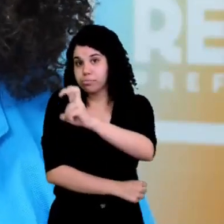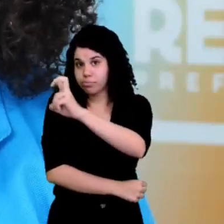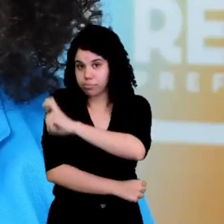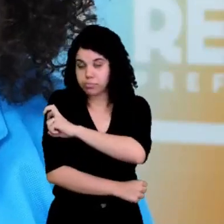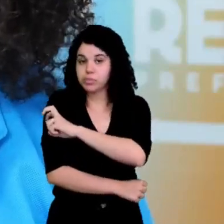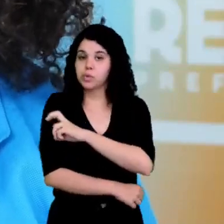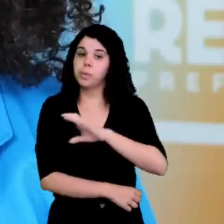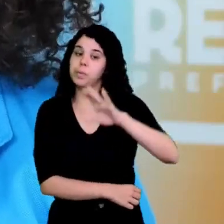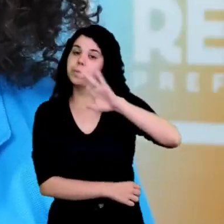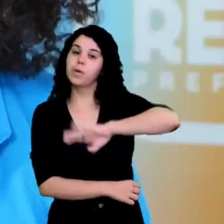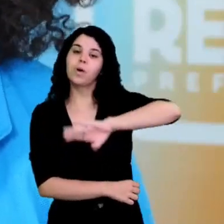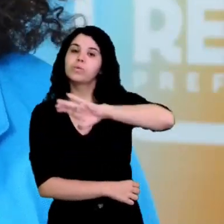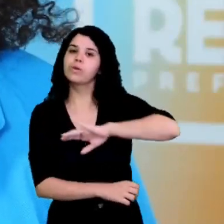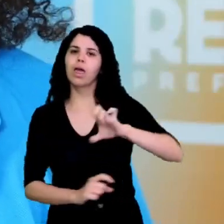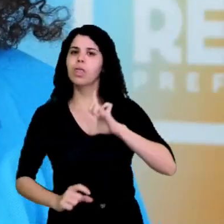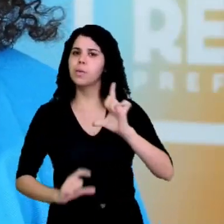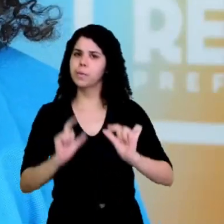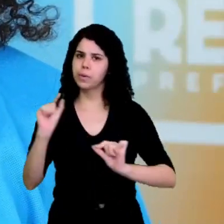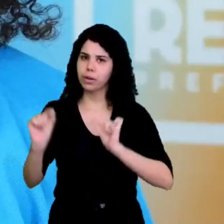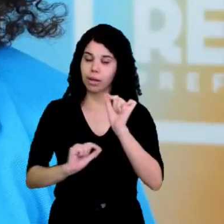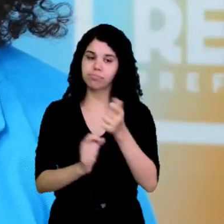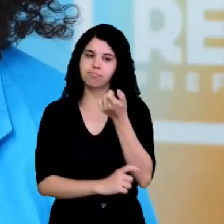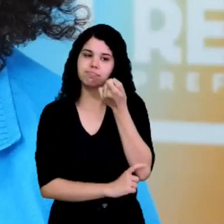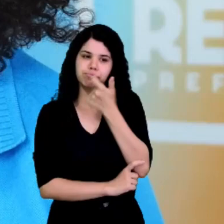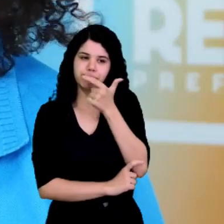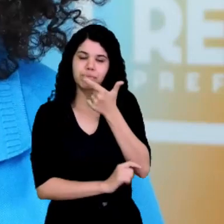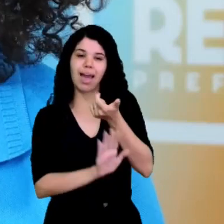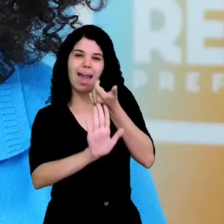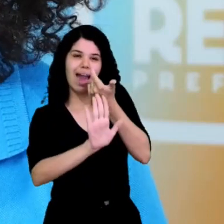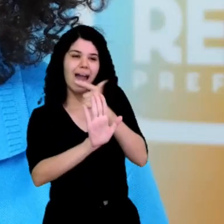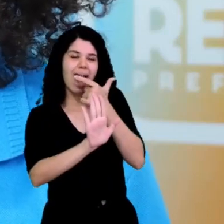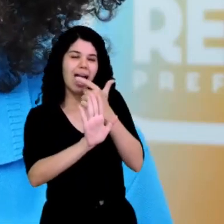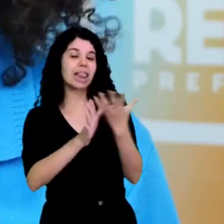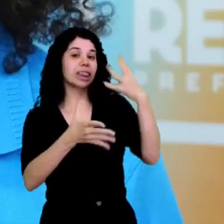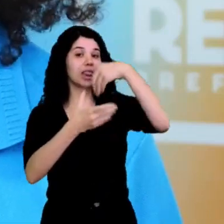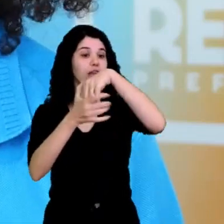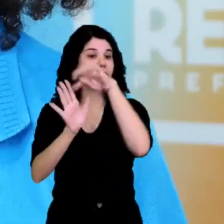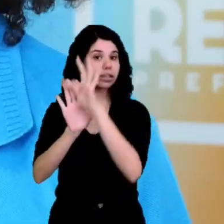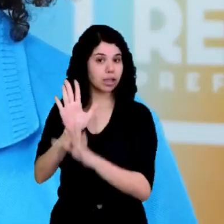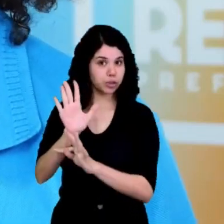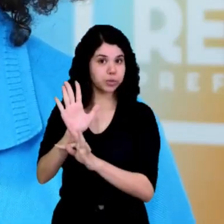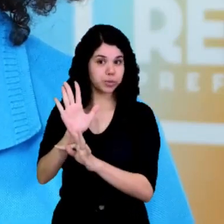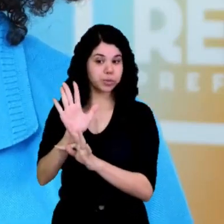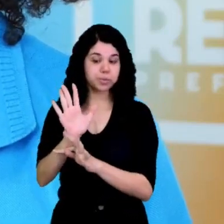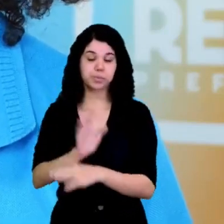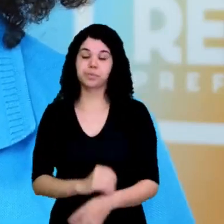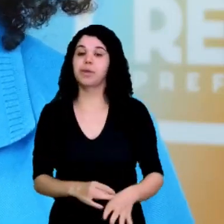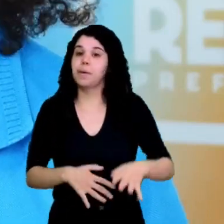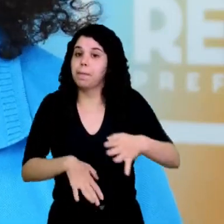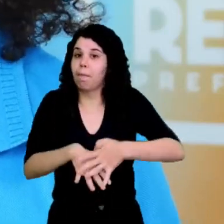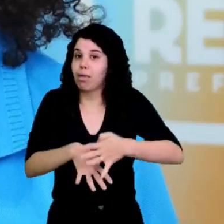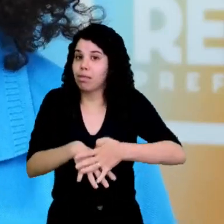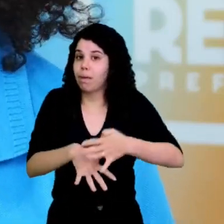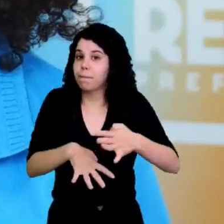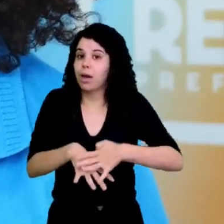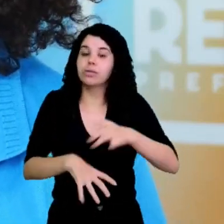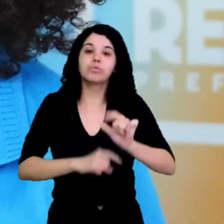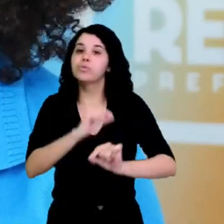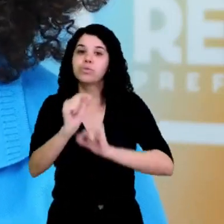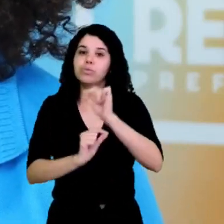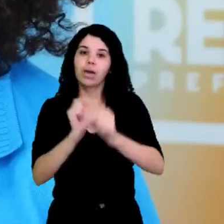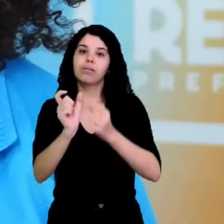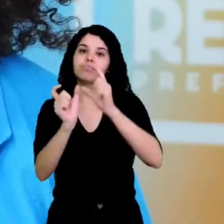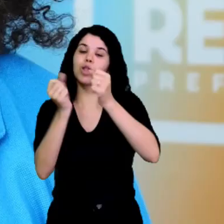em língua portuguesa será humor e ironia no texto. E em matemática será compondo